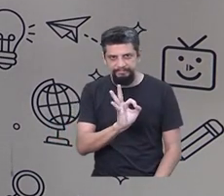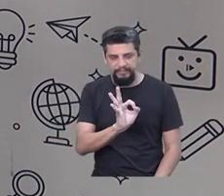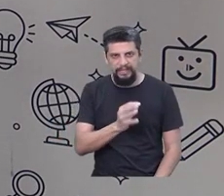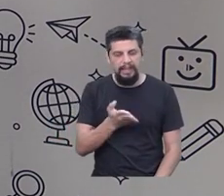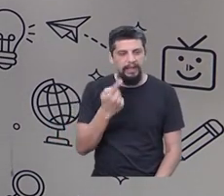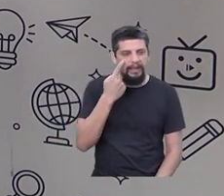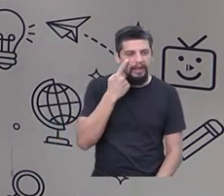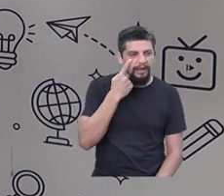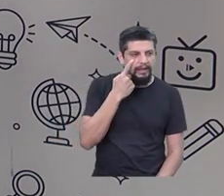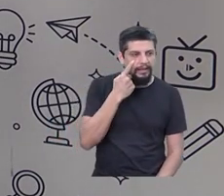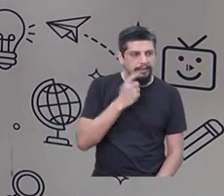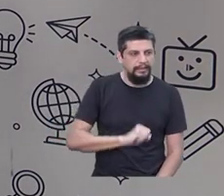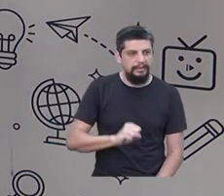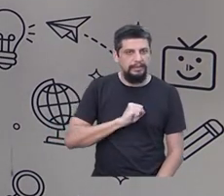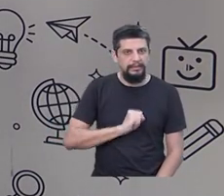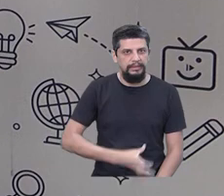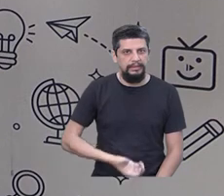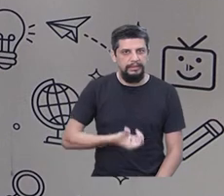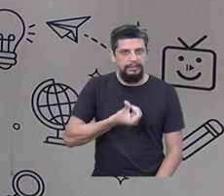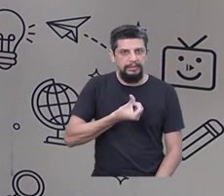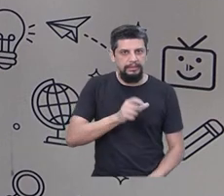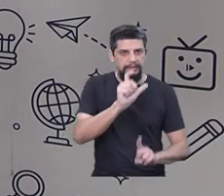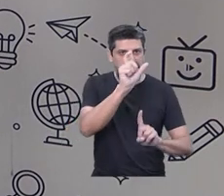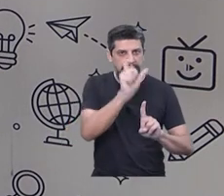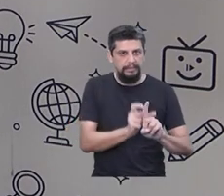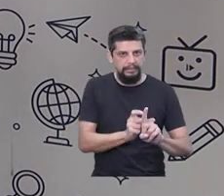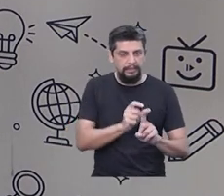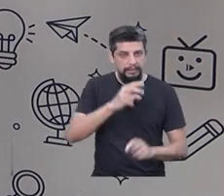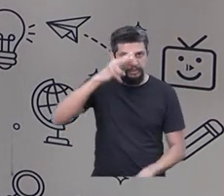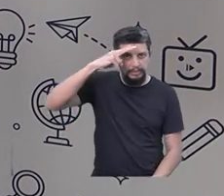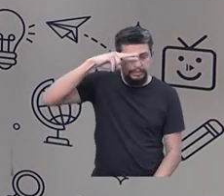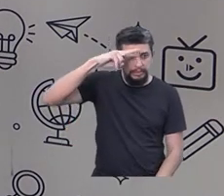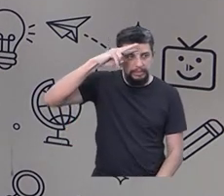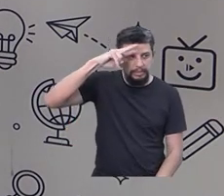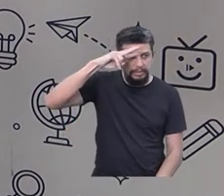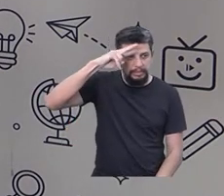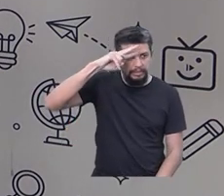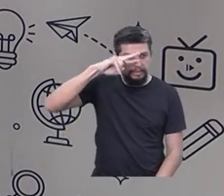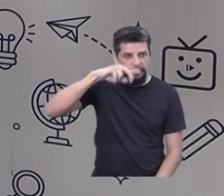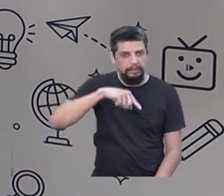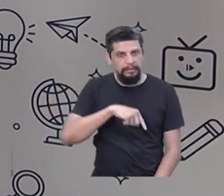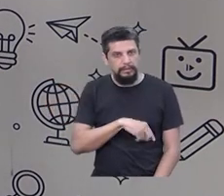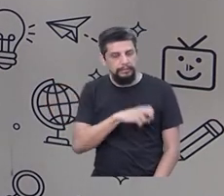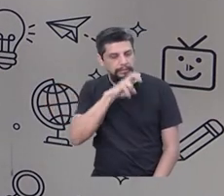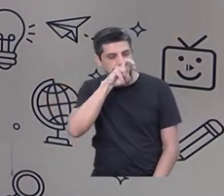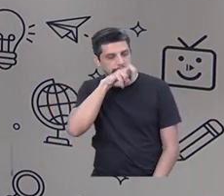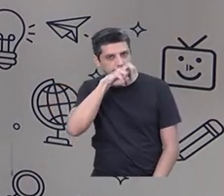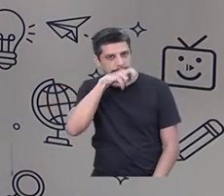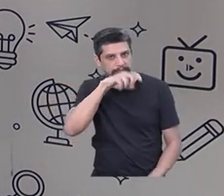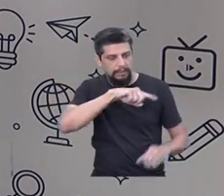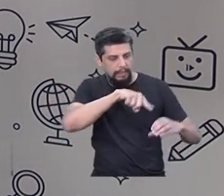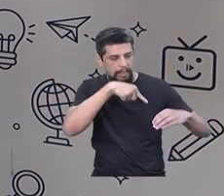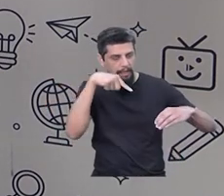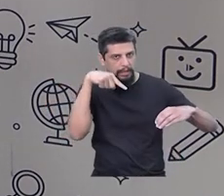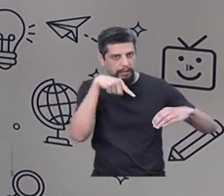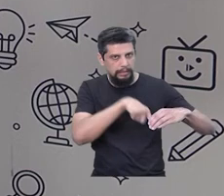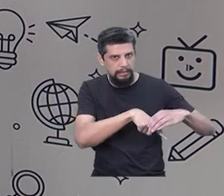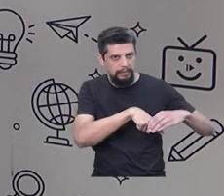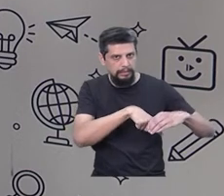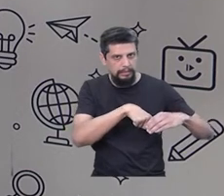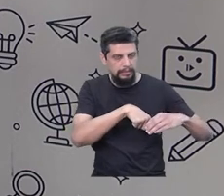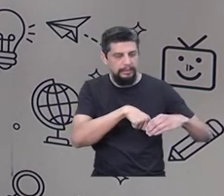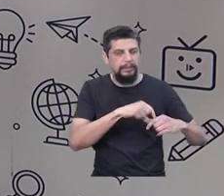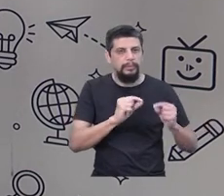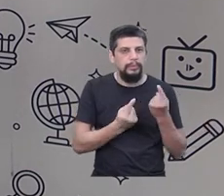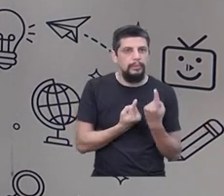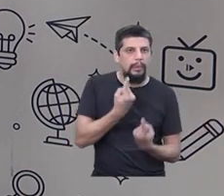mesmo? Olha só, 6. Personagem da história abordado pela toupeira depois da